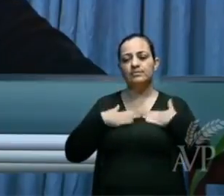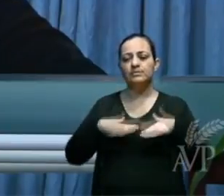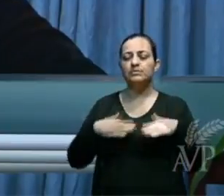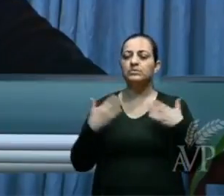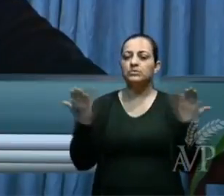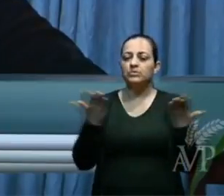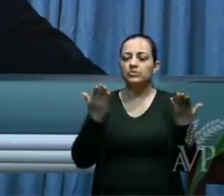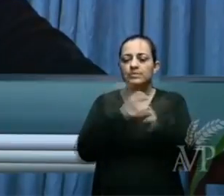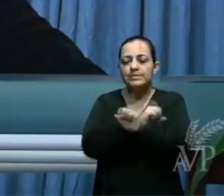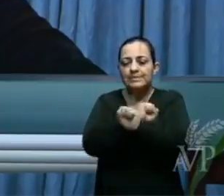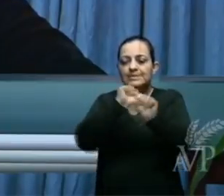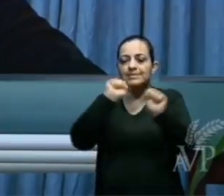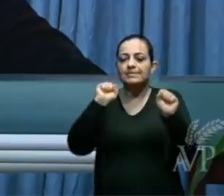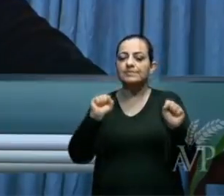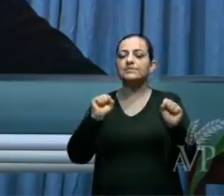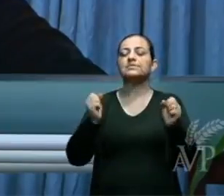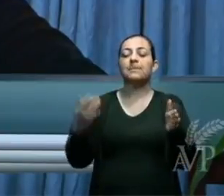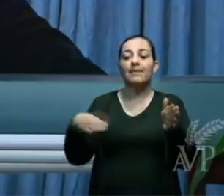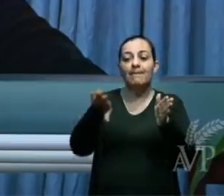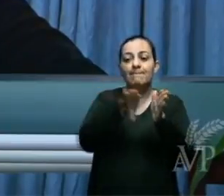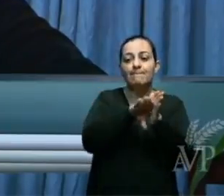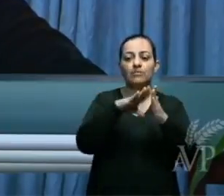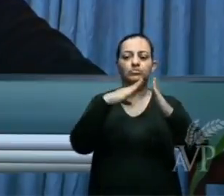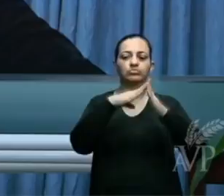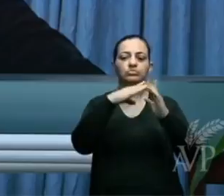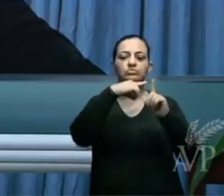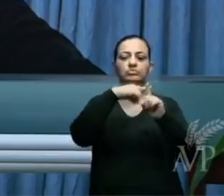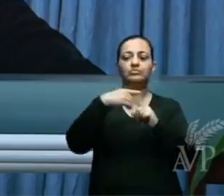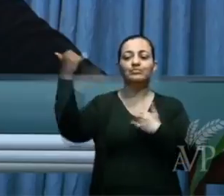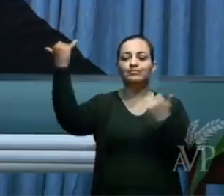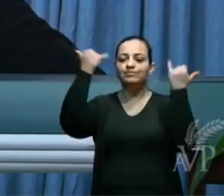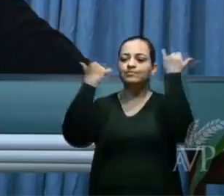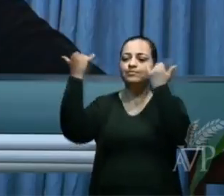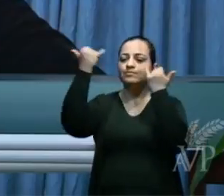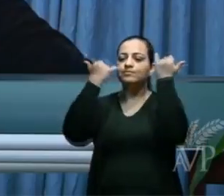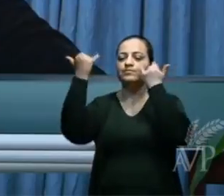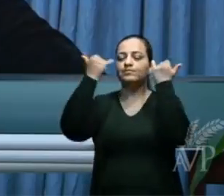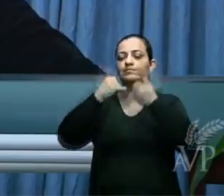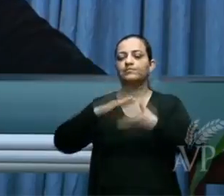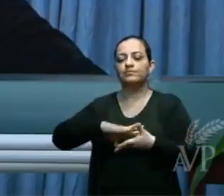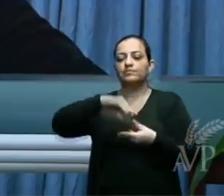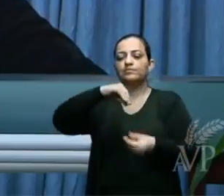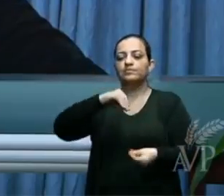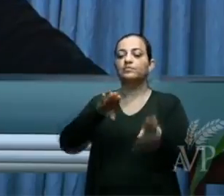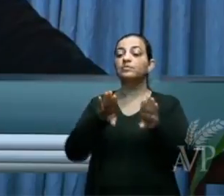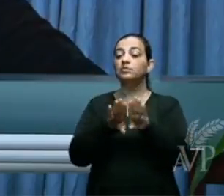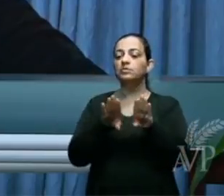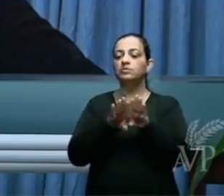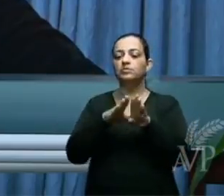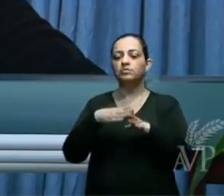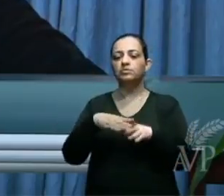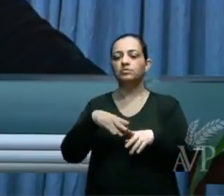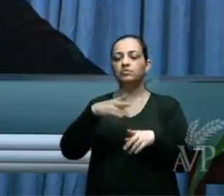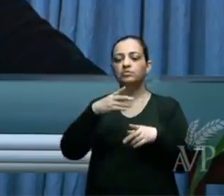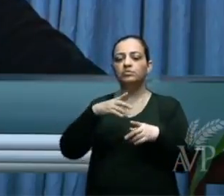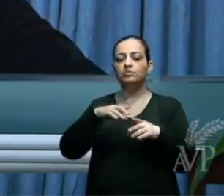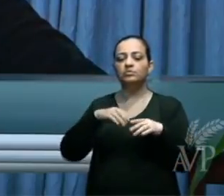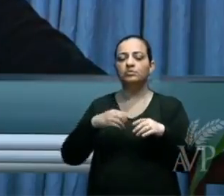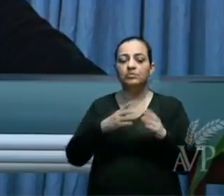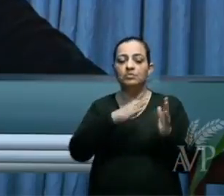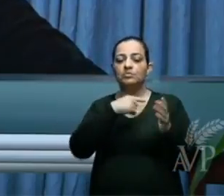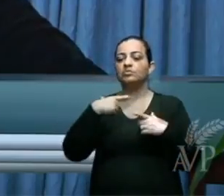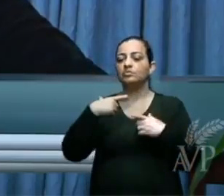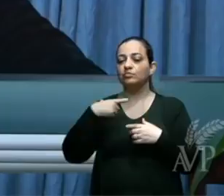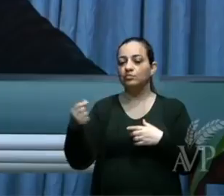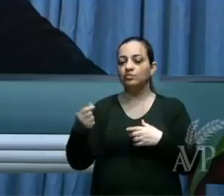nessa manhã viemos o deus alimentar as nossas almas seus filhos deixaram o conforto